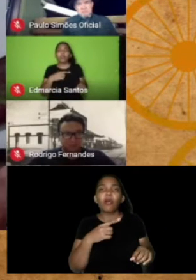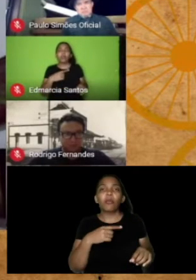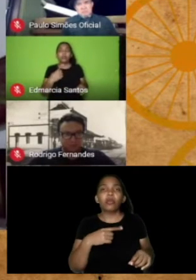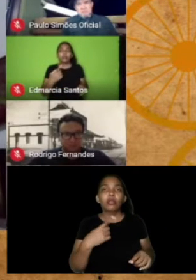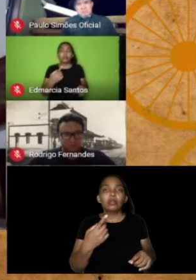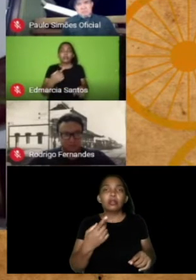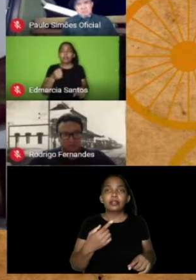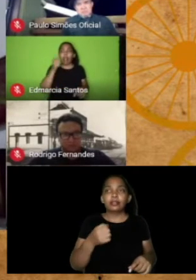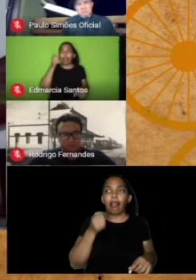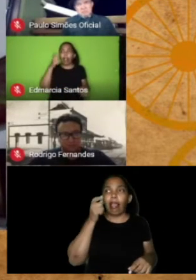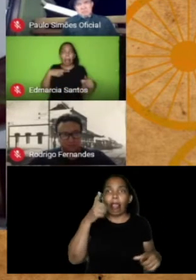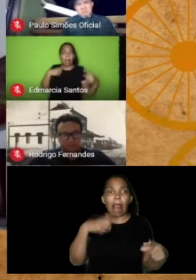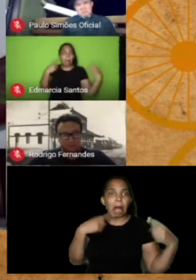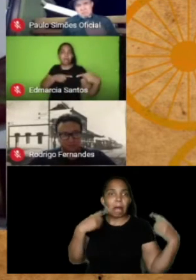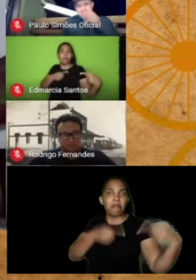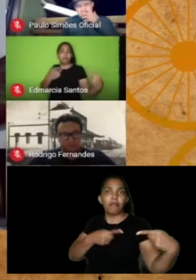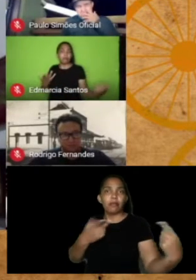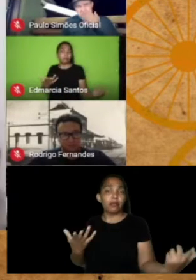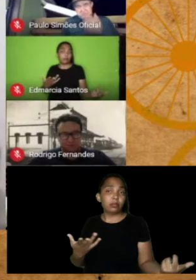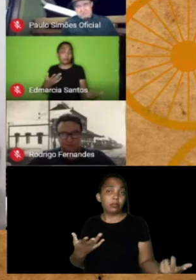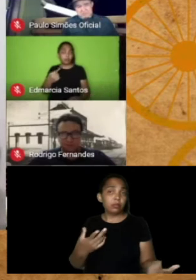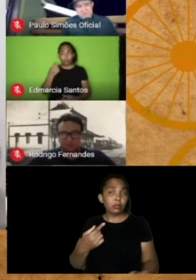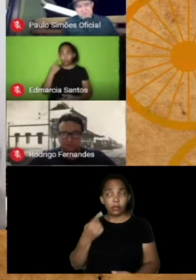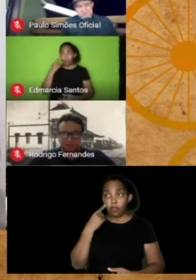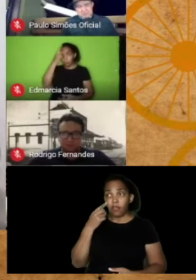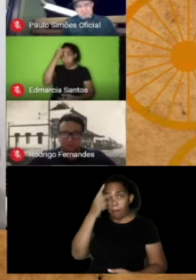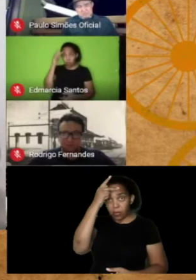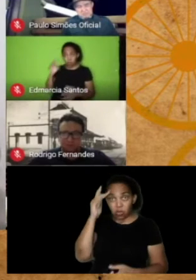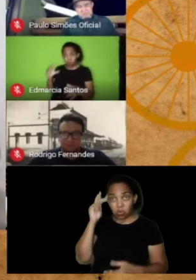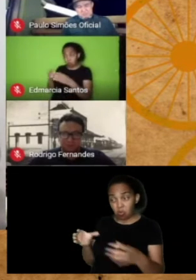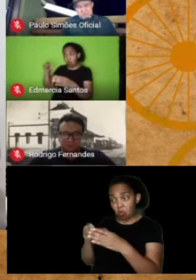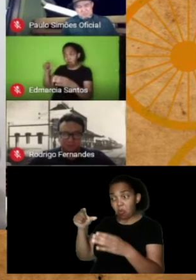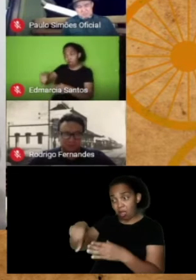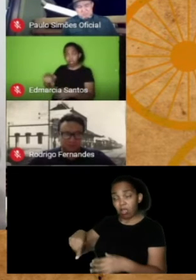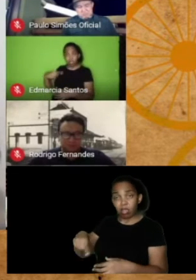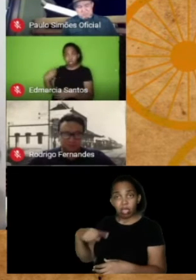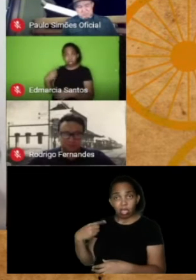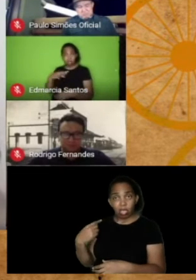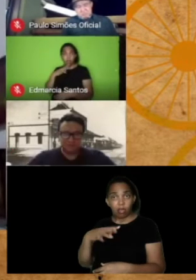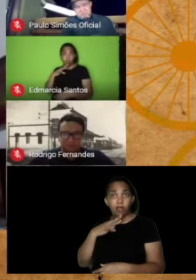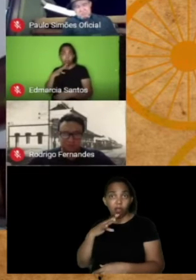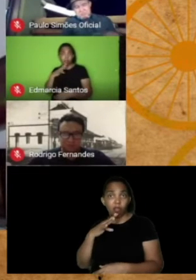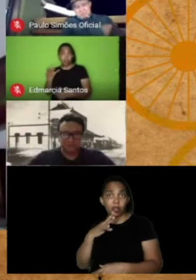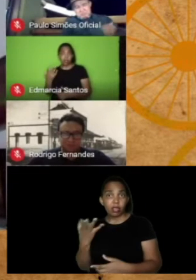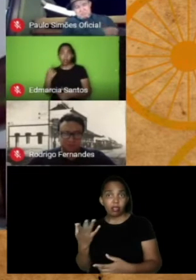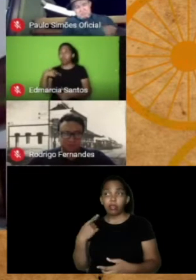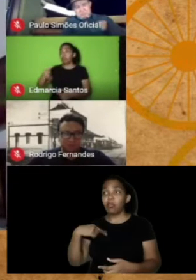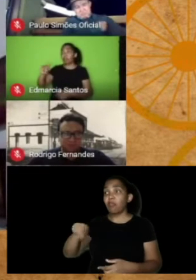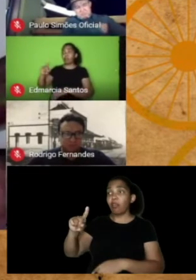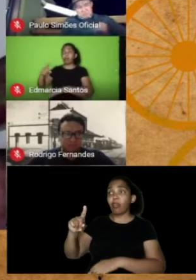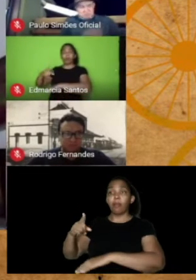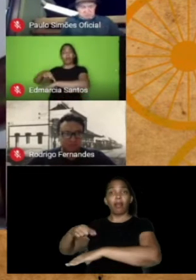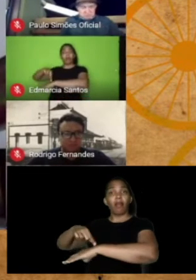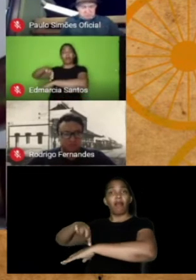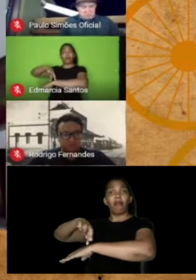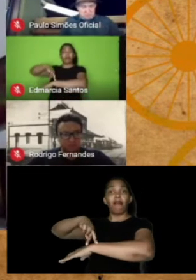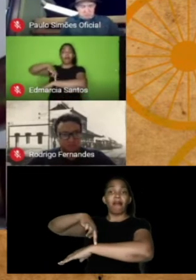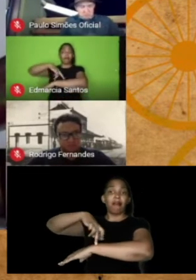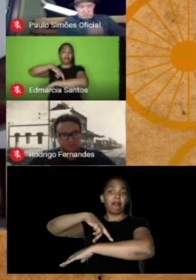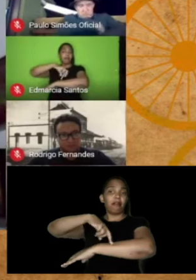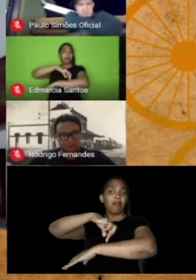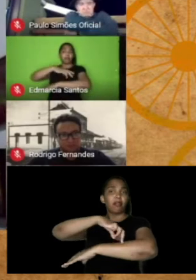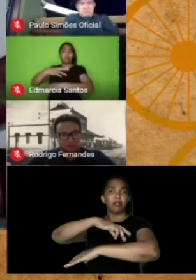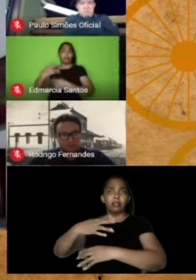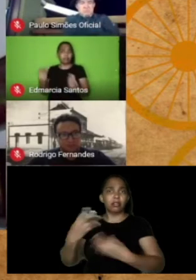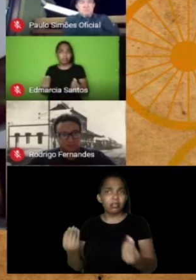exemplo, pessoas daqui, um grupo daqui, que nós conhecemos, eu não vou falar o nome aqui, que foi para desfilar. Levou um andor daqui de